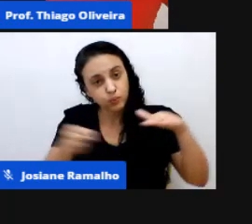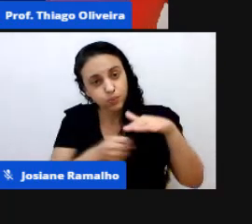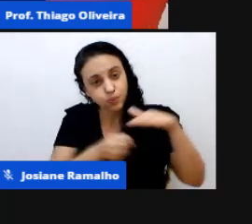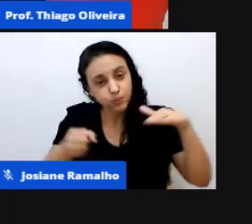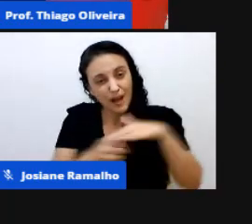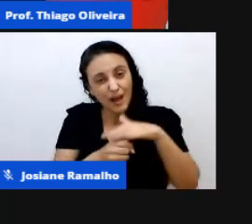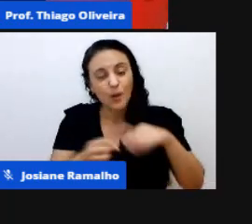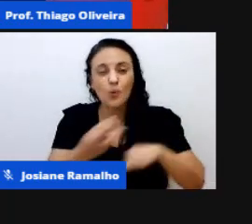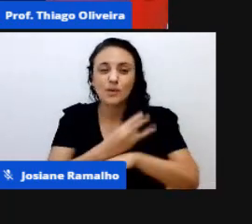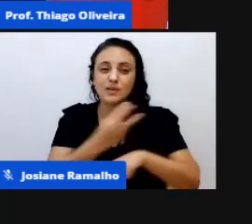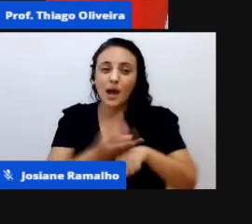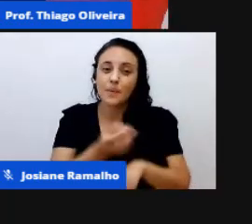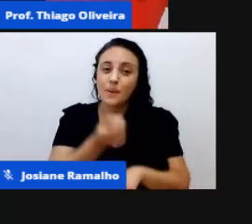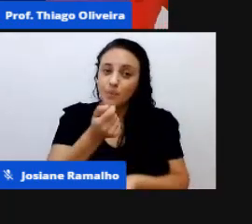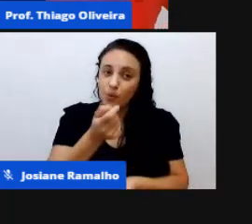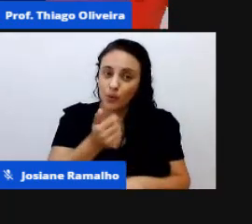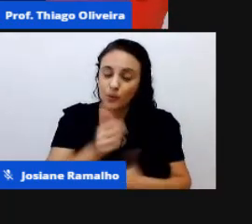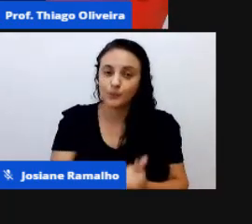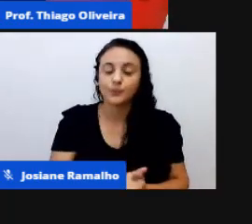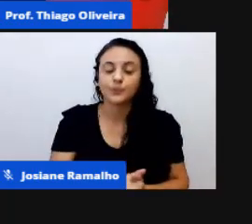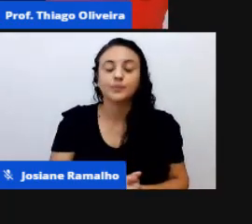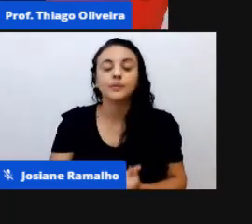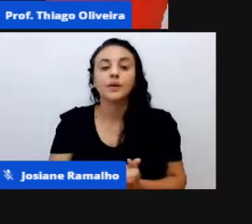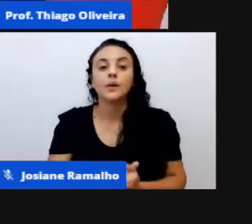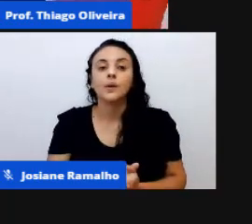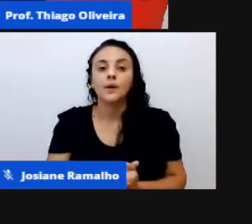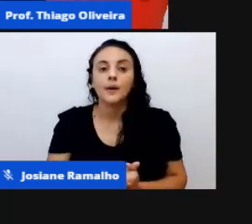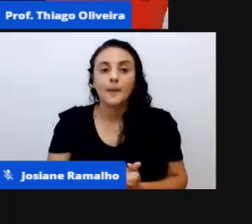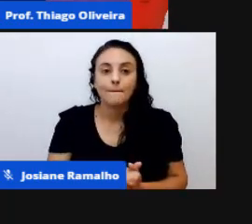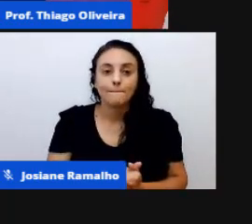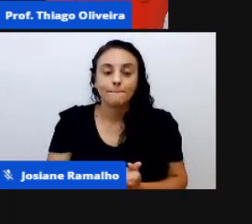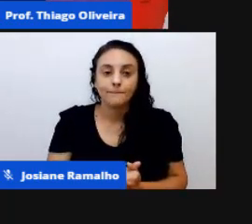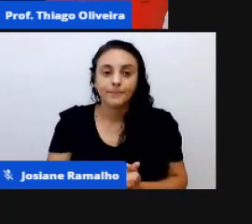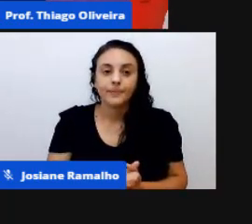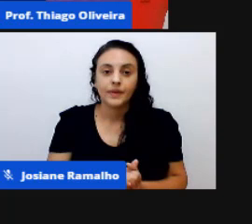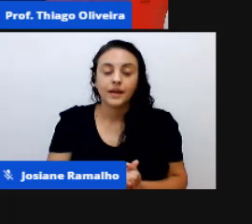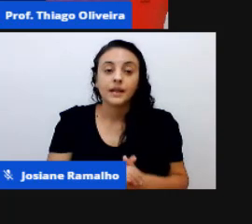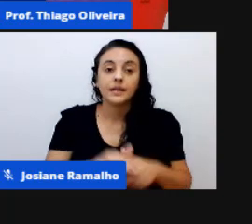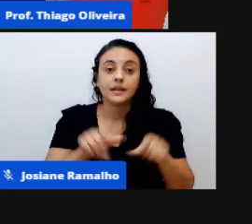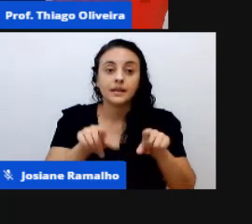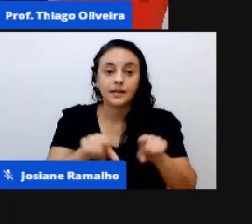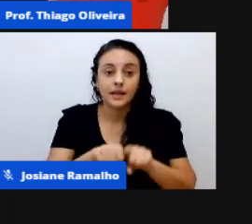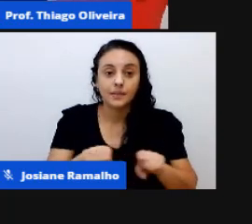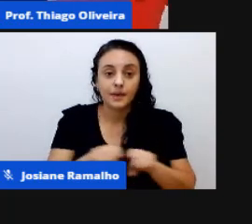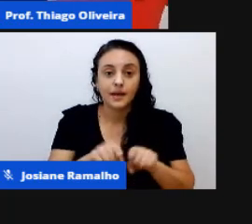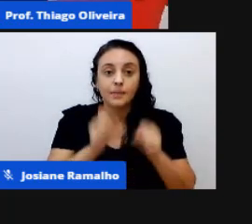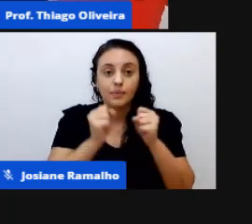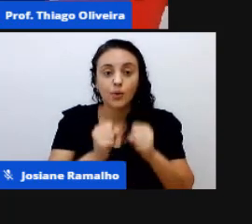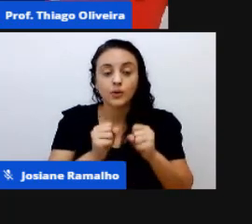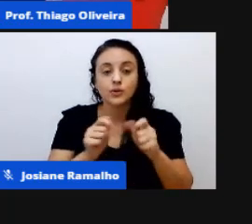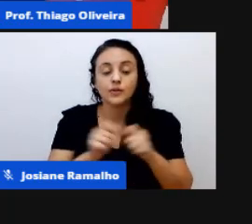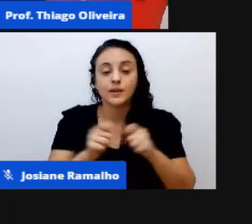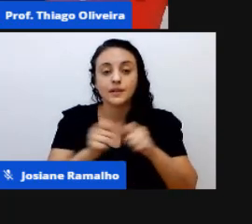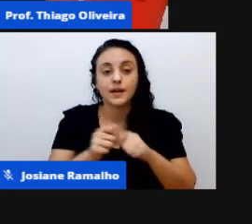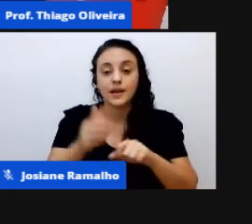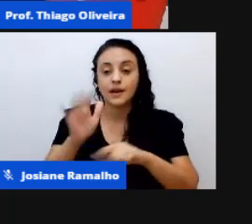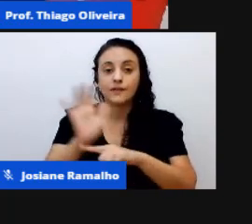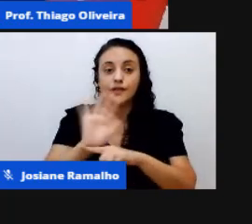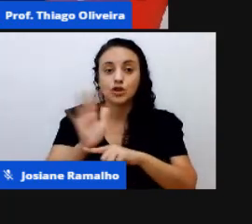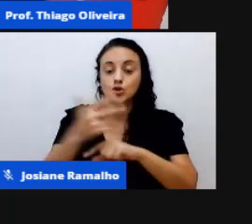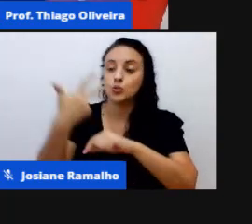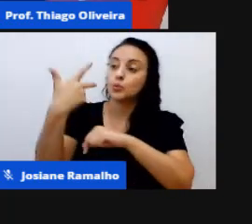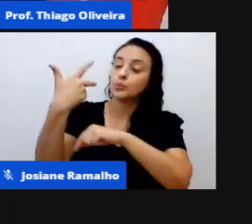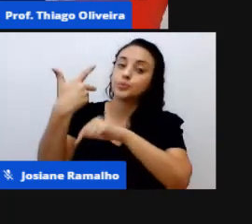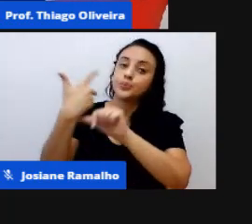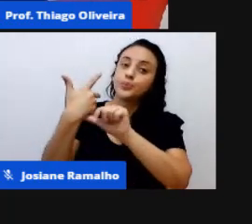vídeos curtos de até 1 minuto e meio no próprio aplicativo e mandar sem precisar salvar, sem